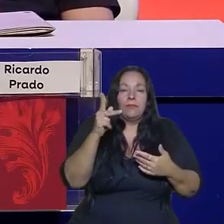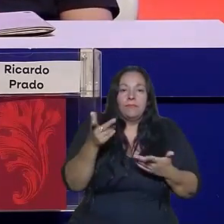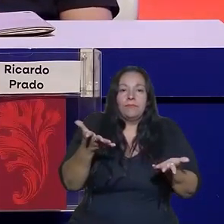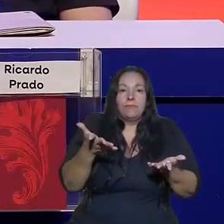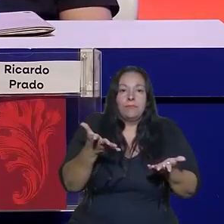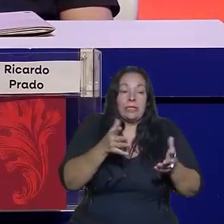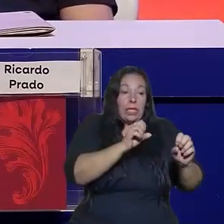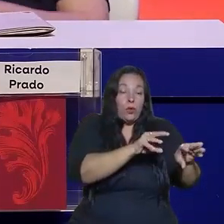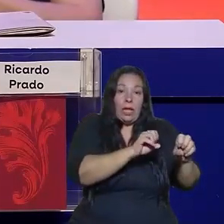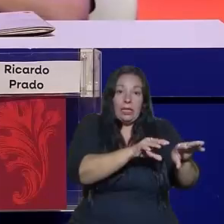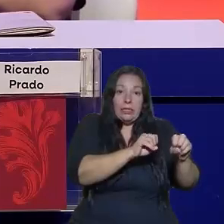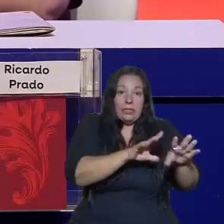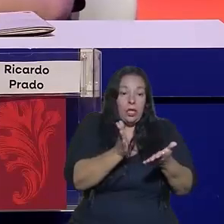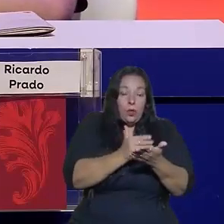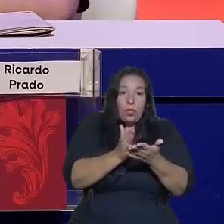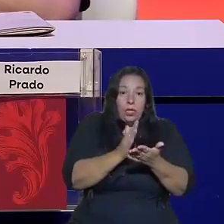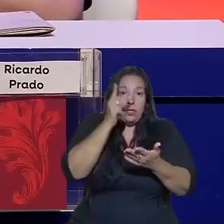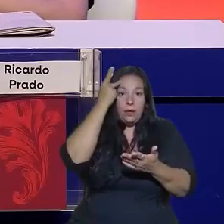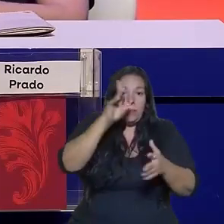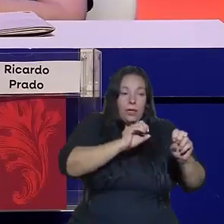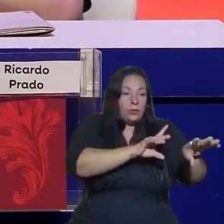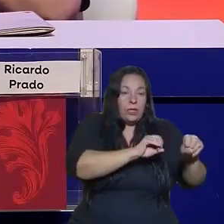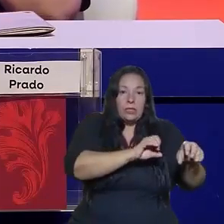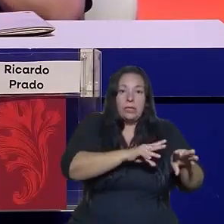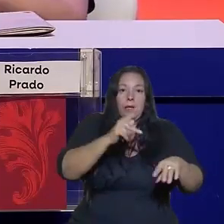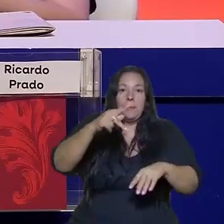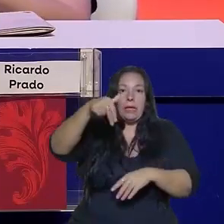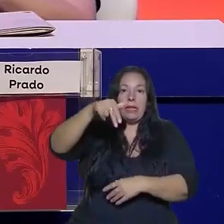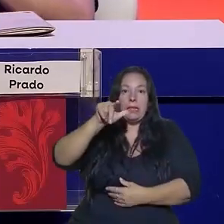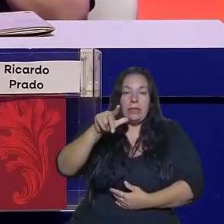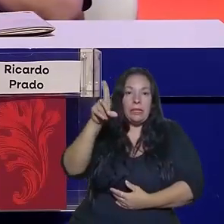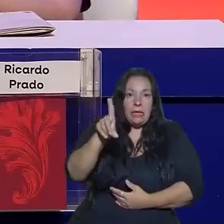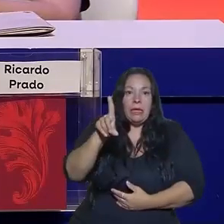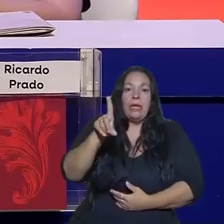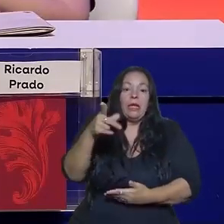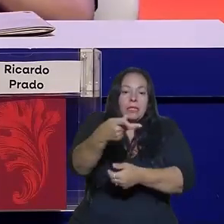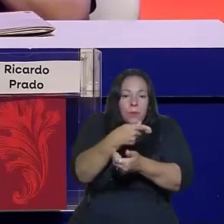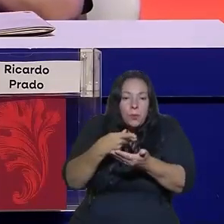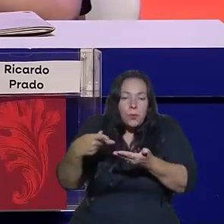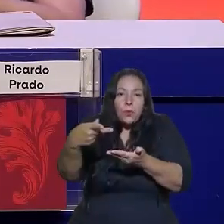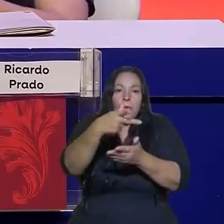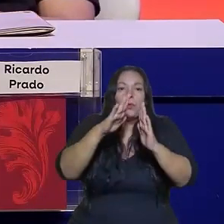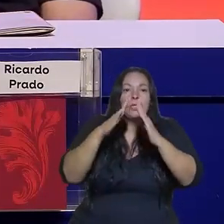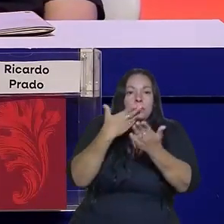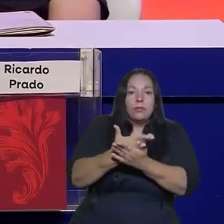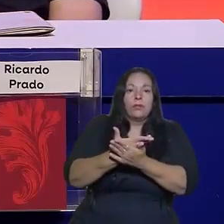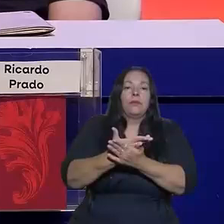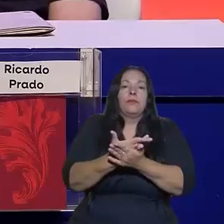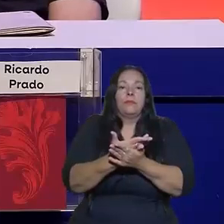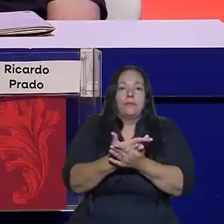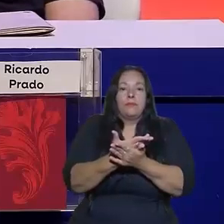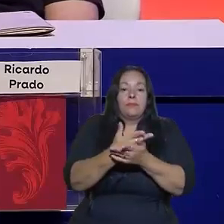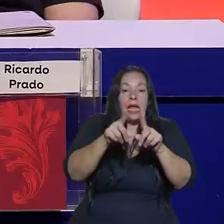atuação na educação, né? O livro para a educação, o PNLD, essa procura da escola, essa procura